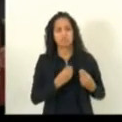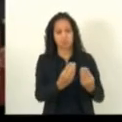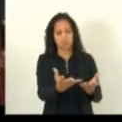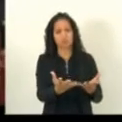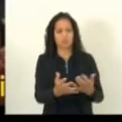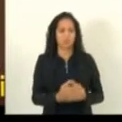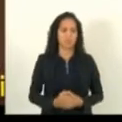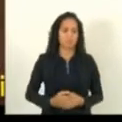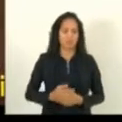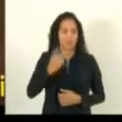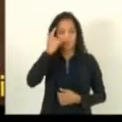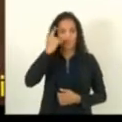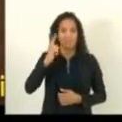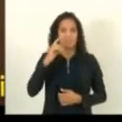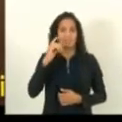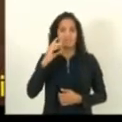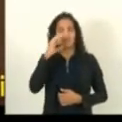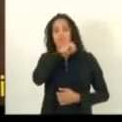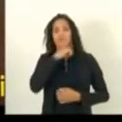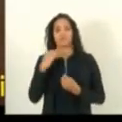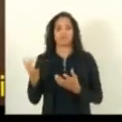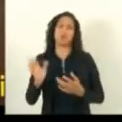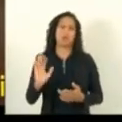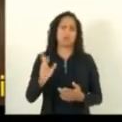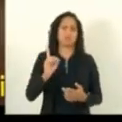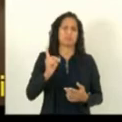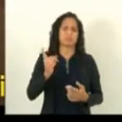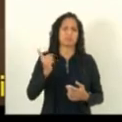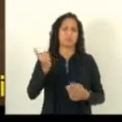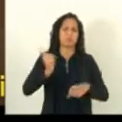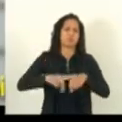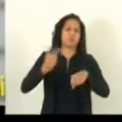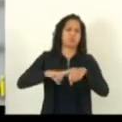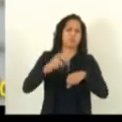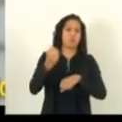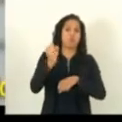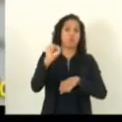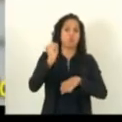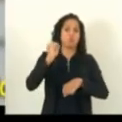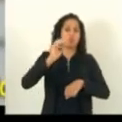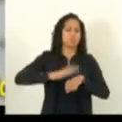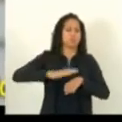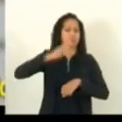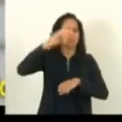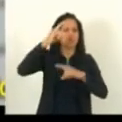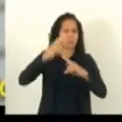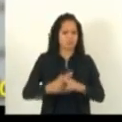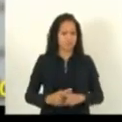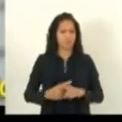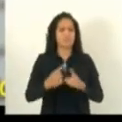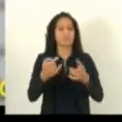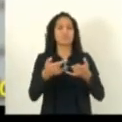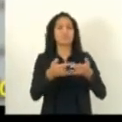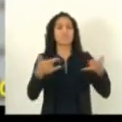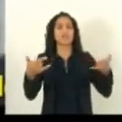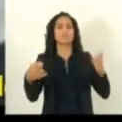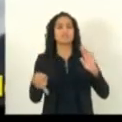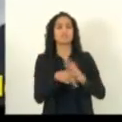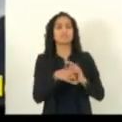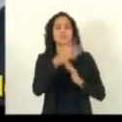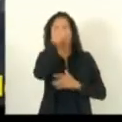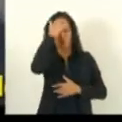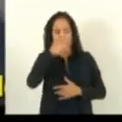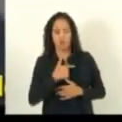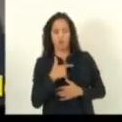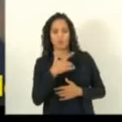pensaria duas vezes. Eu acho que eu já doei acho que umas 8 vezes já. Se não doei mais, que eu tenho até um cartãozinho lá de doador e tal. Eu